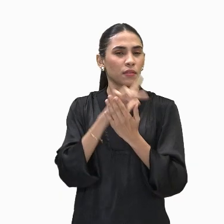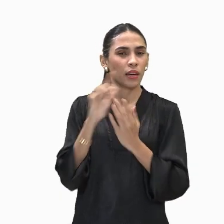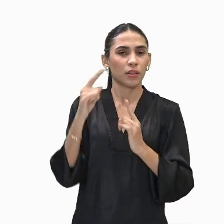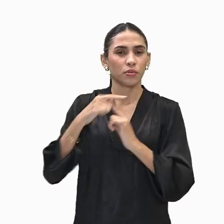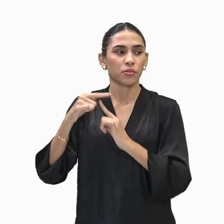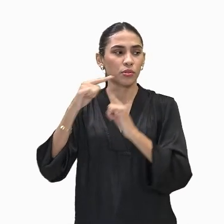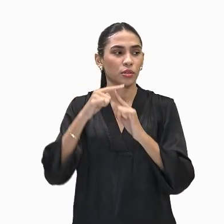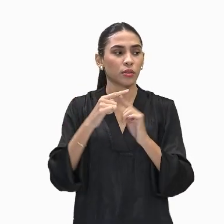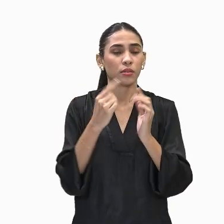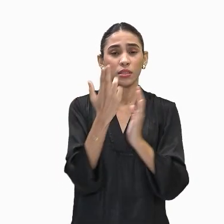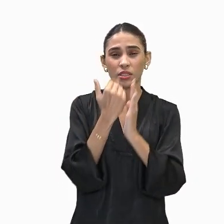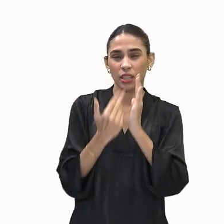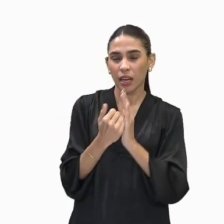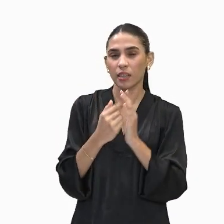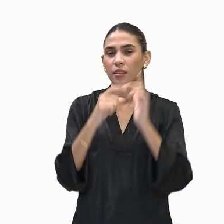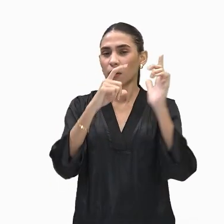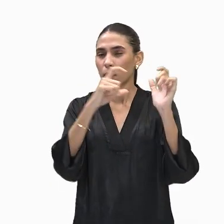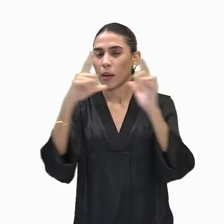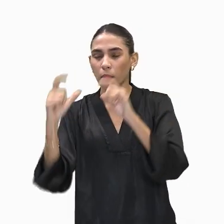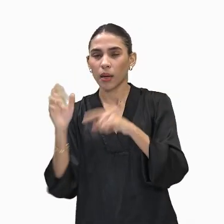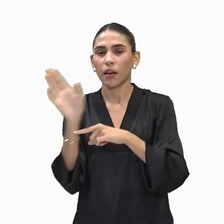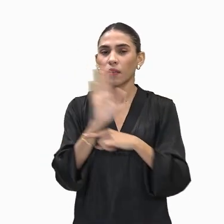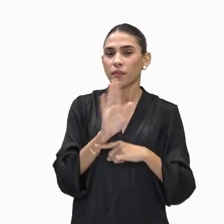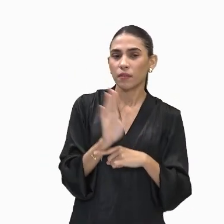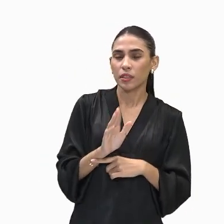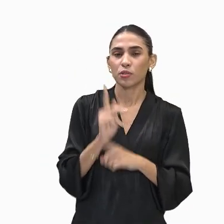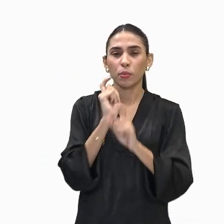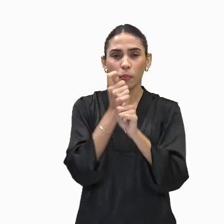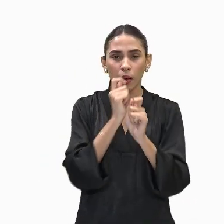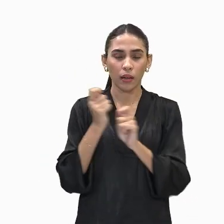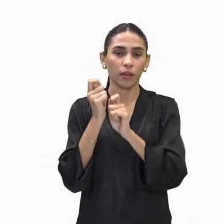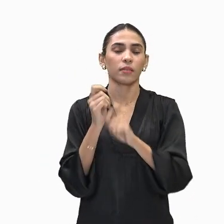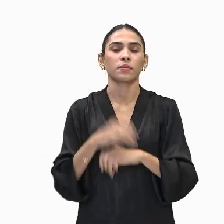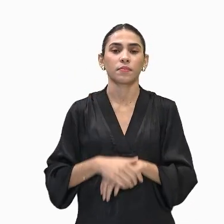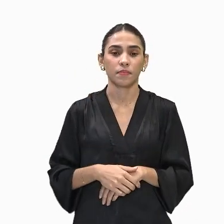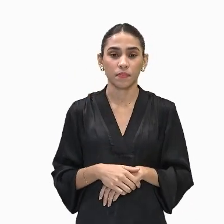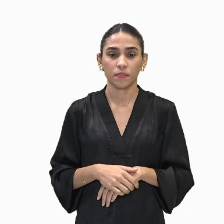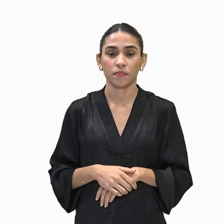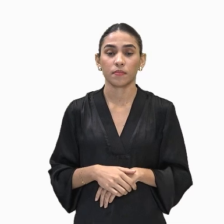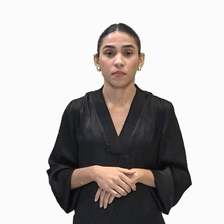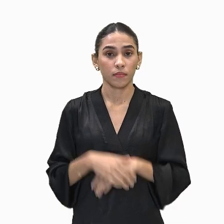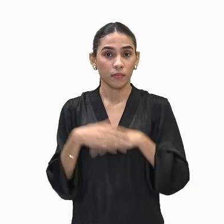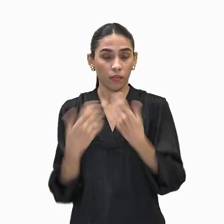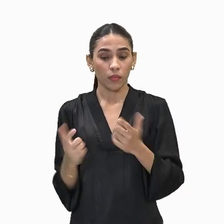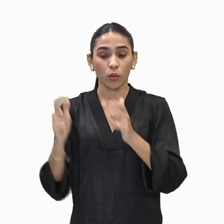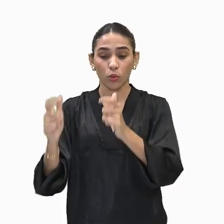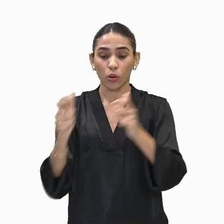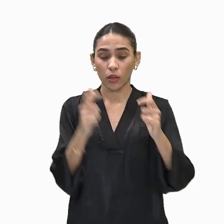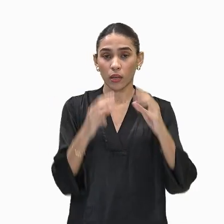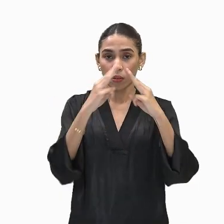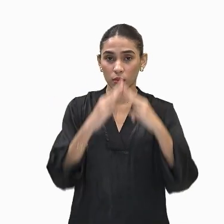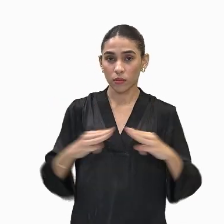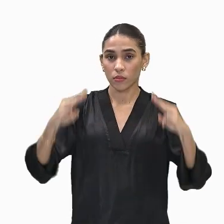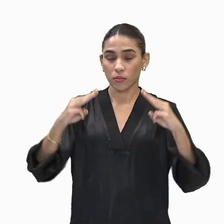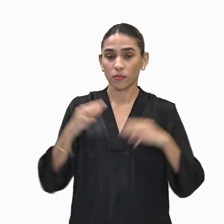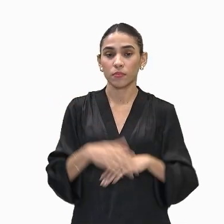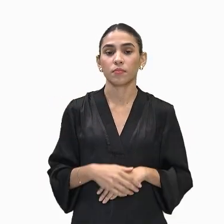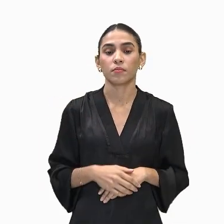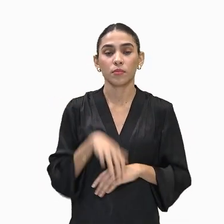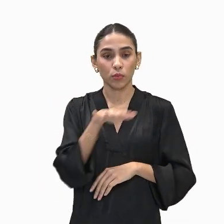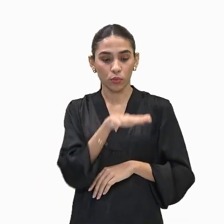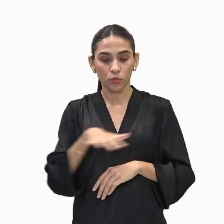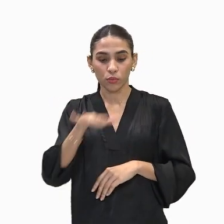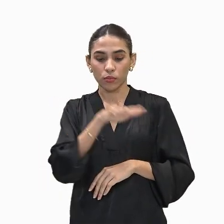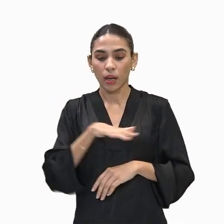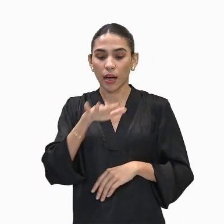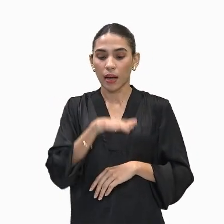Tem escultura, tem fotografia, tem vídeo, certo? E nas instalações Site Specific, o espaço atua